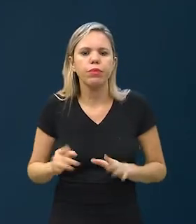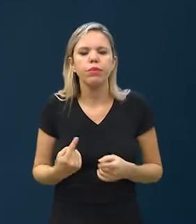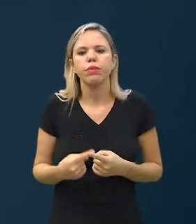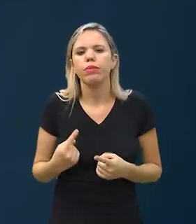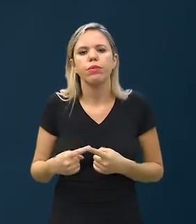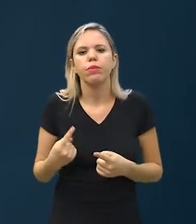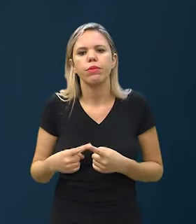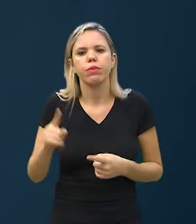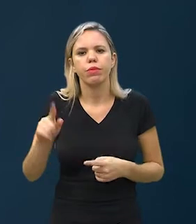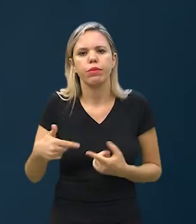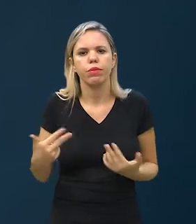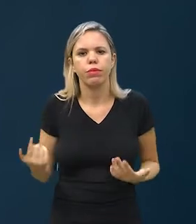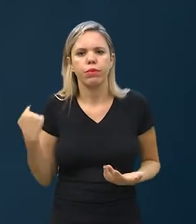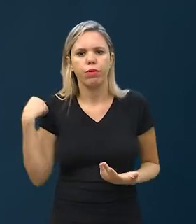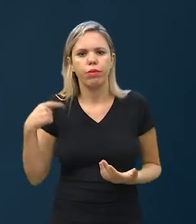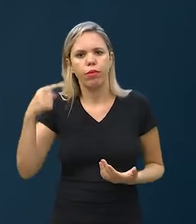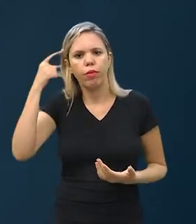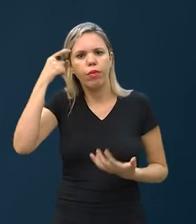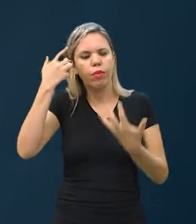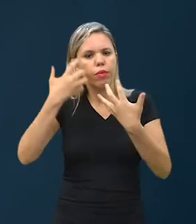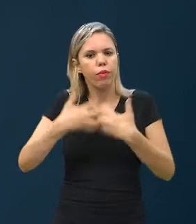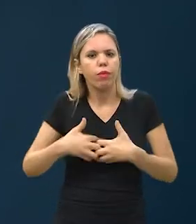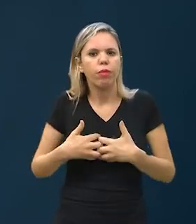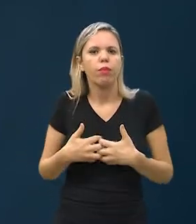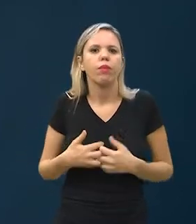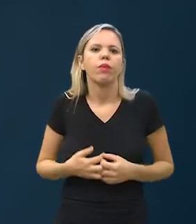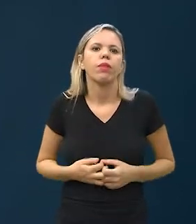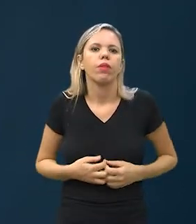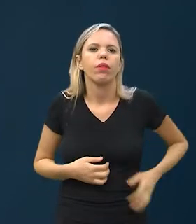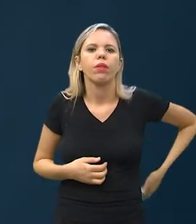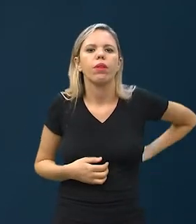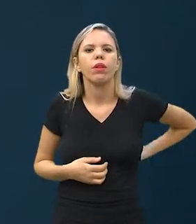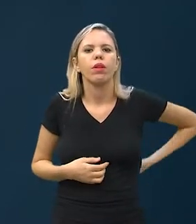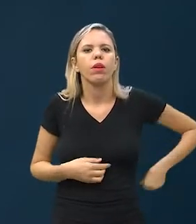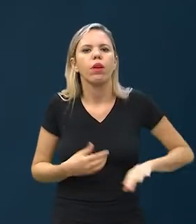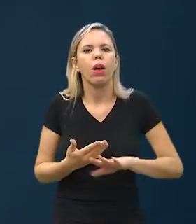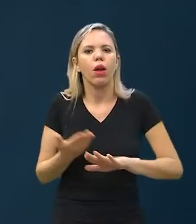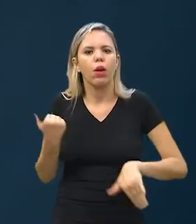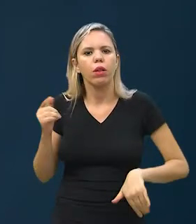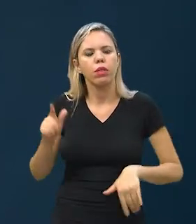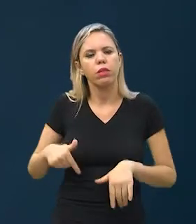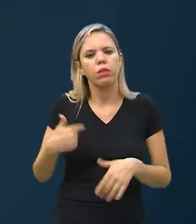na primeira vez. Porque era algo que na minha cabeça estava um pouco